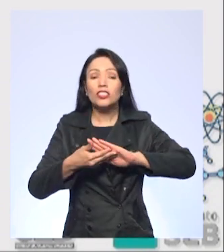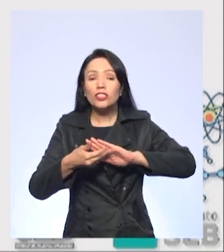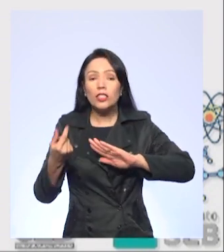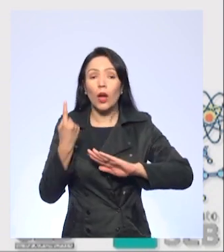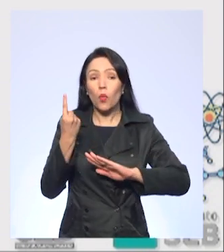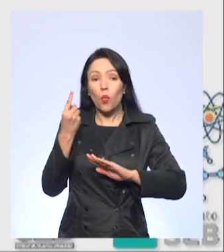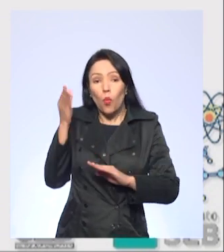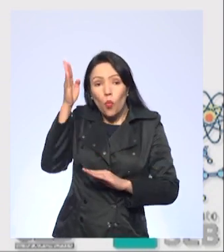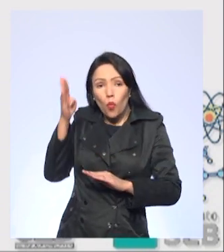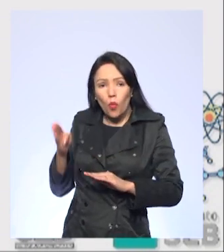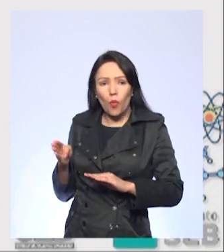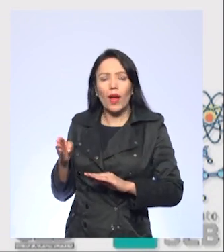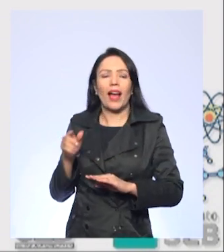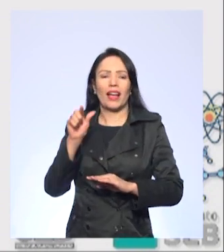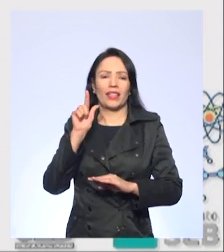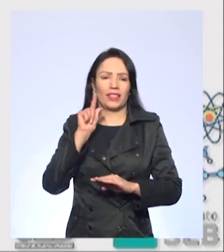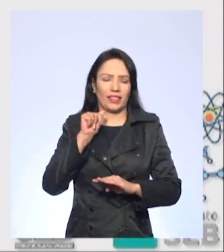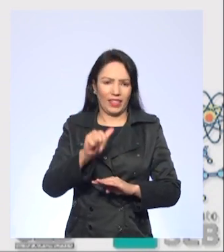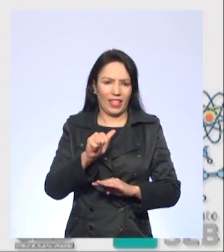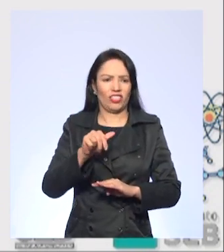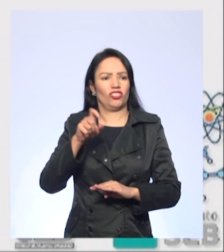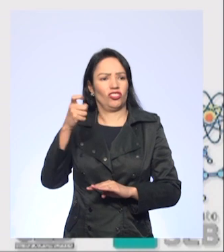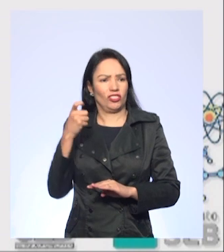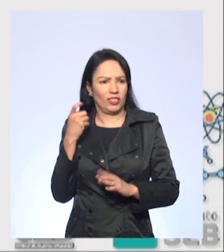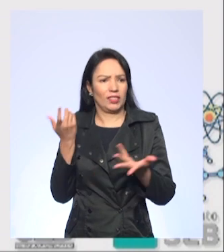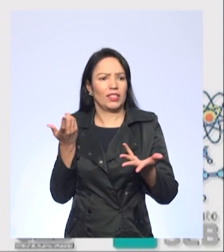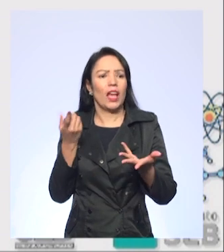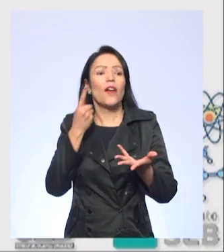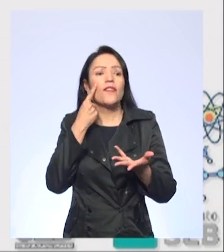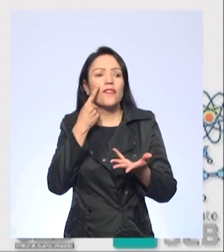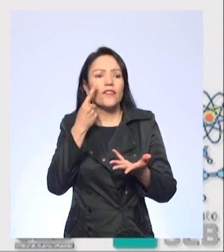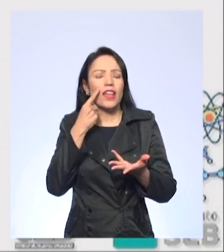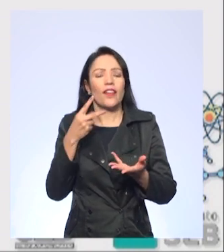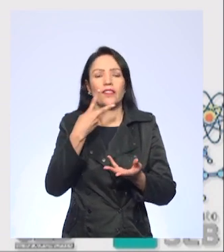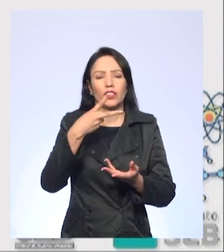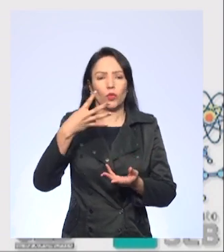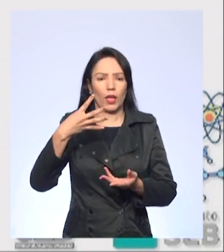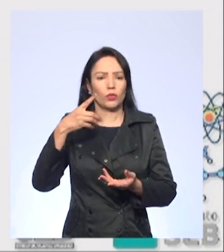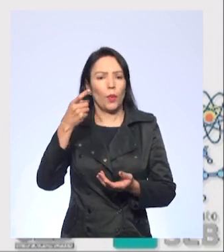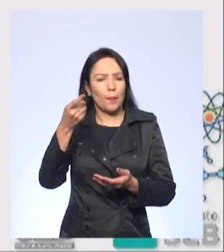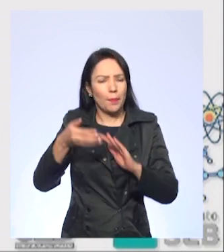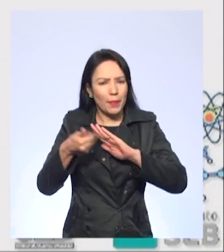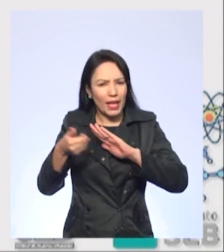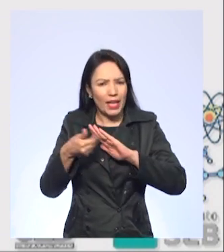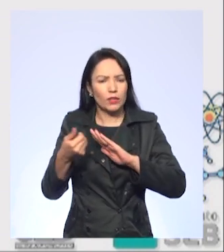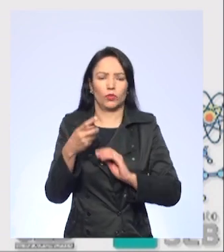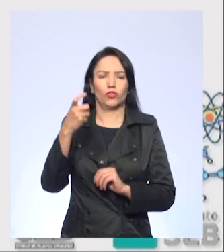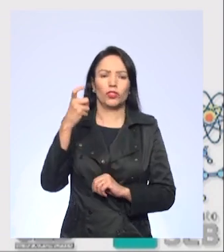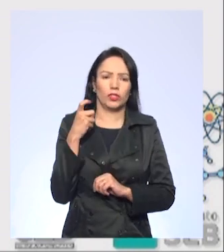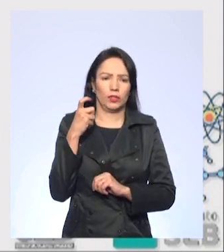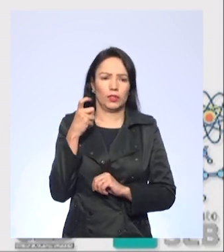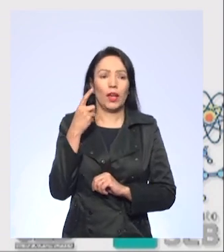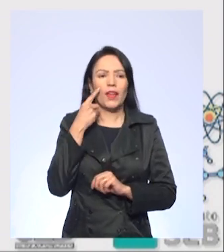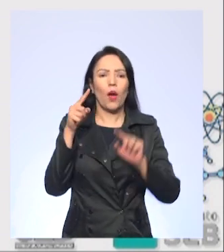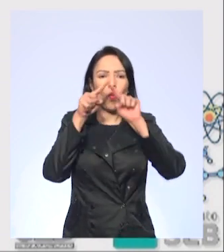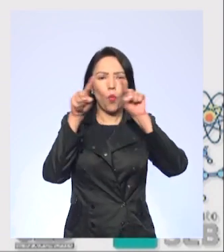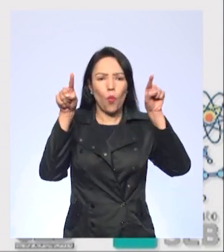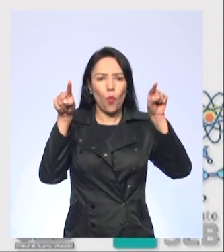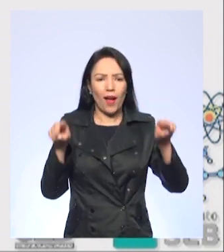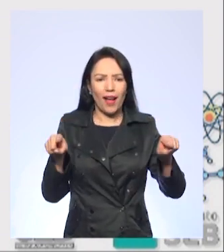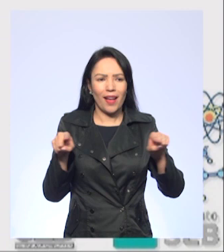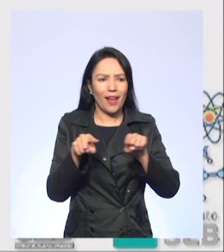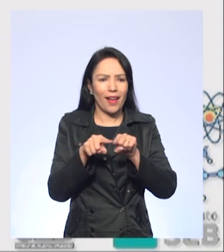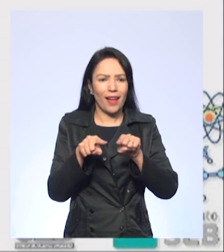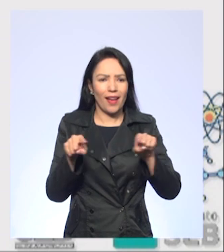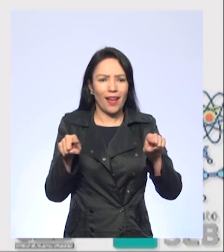do quadrado que é x, vai sobrar para a gente 24 menos x. Quando se fala quadrado, olha bem para essa tela. Os